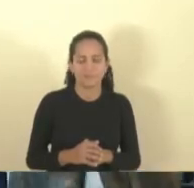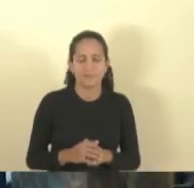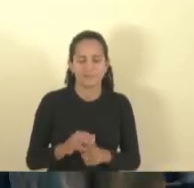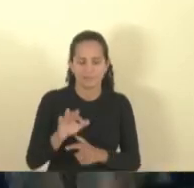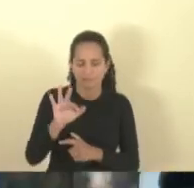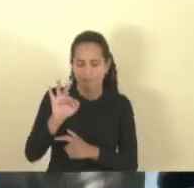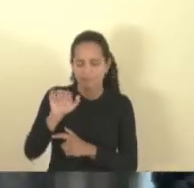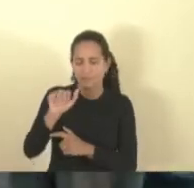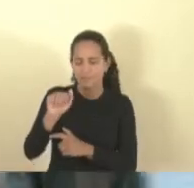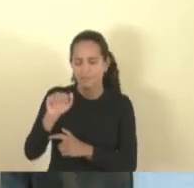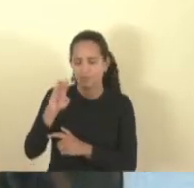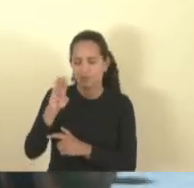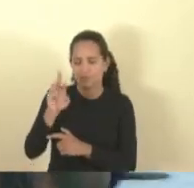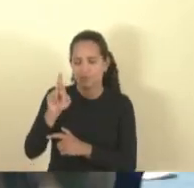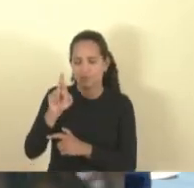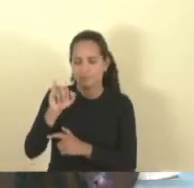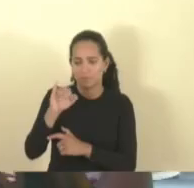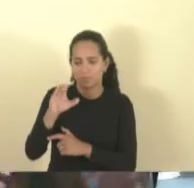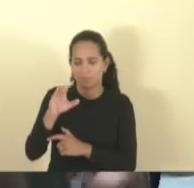Fabrício Lima Milanês.